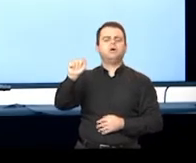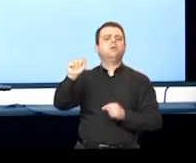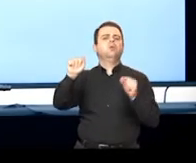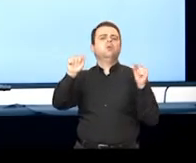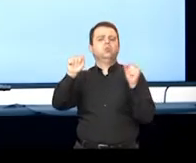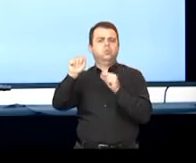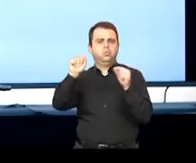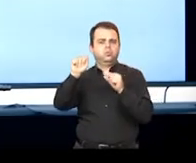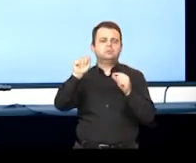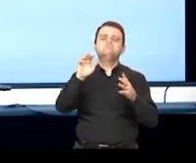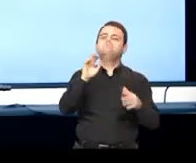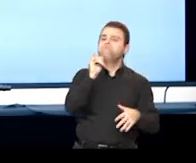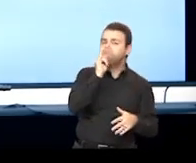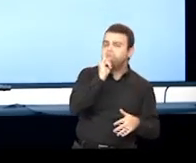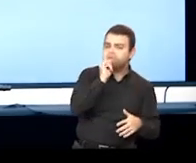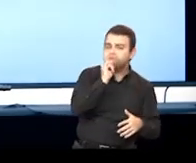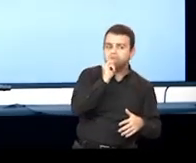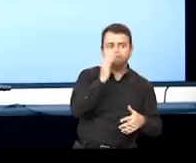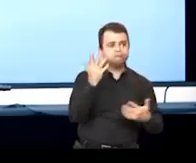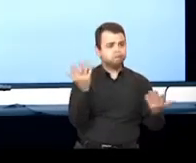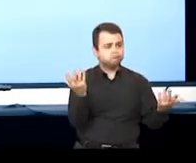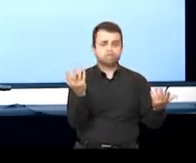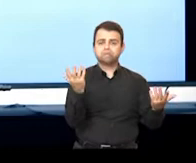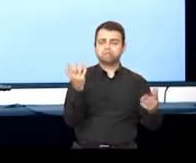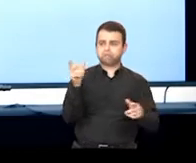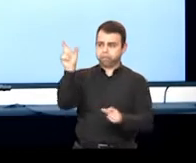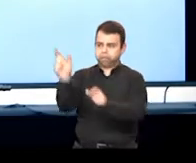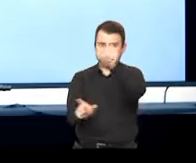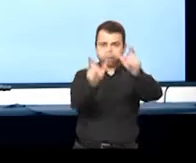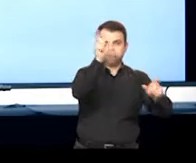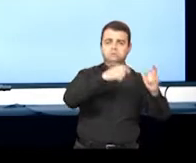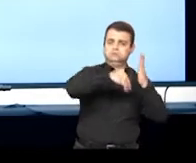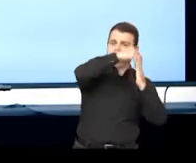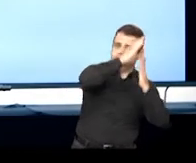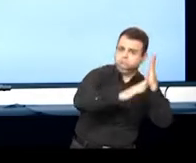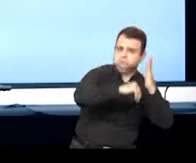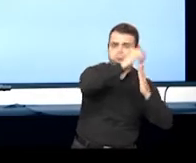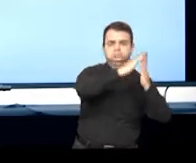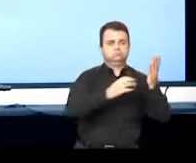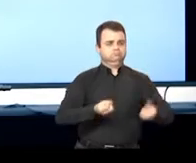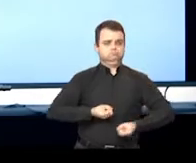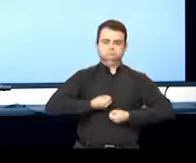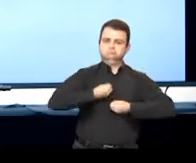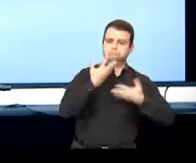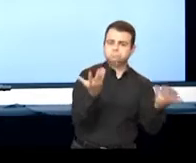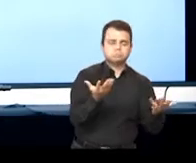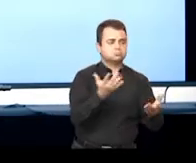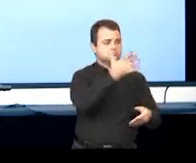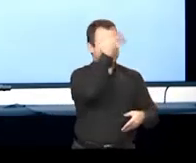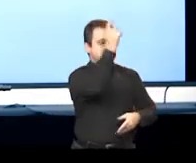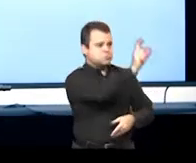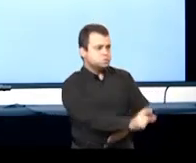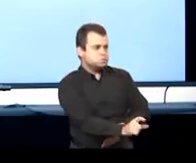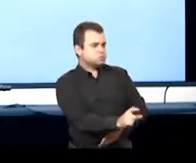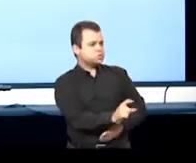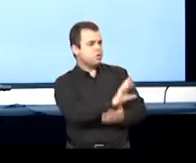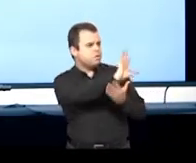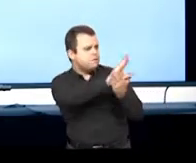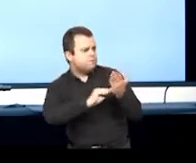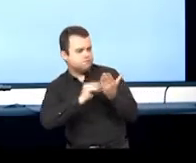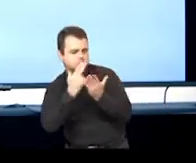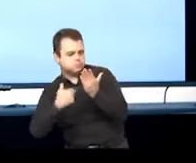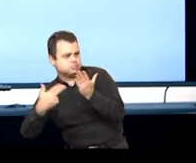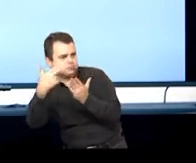termos usados para descrever as manifestações artísticas que representam a forma humana, os elementos